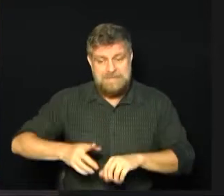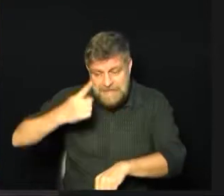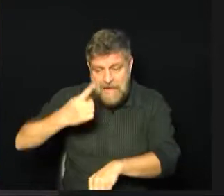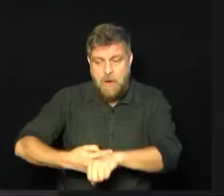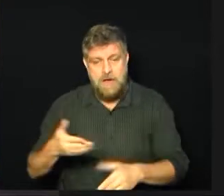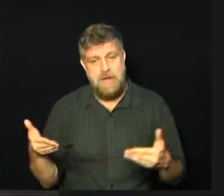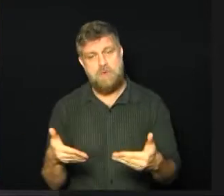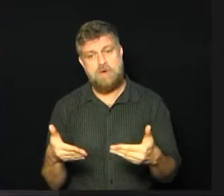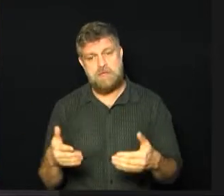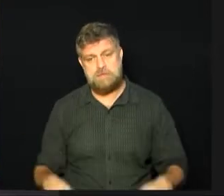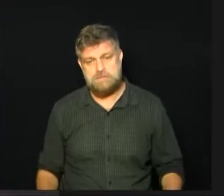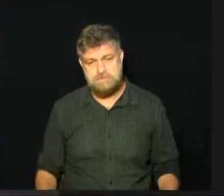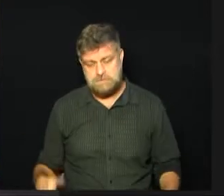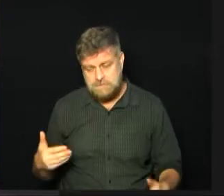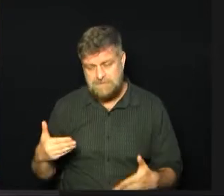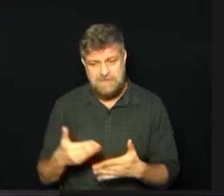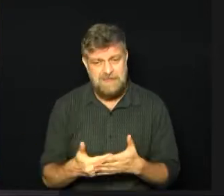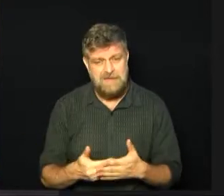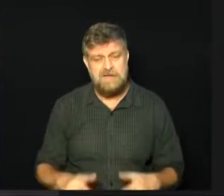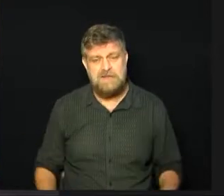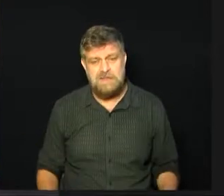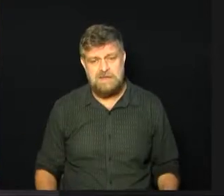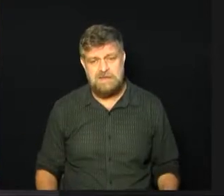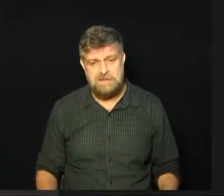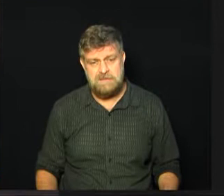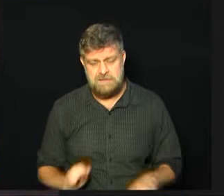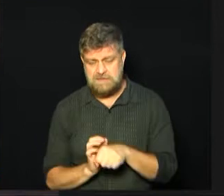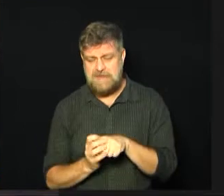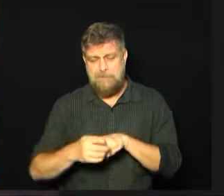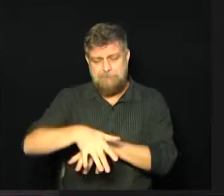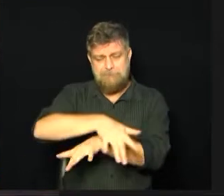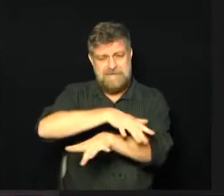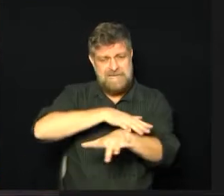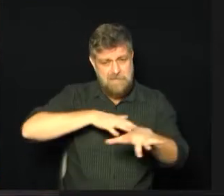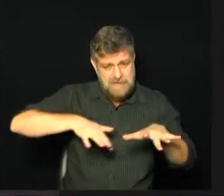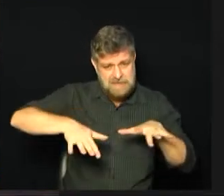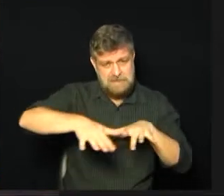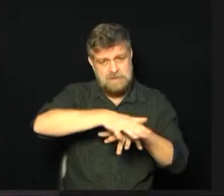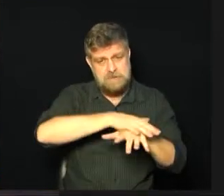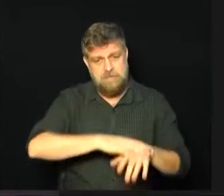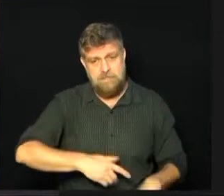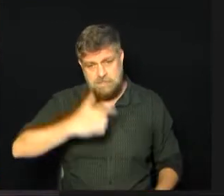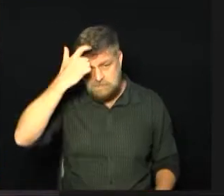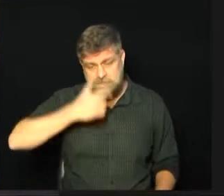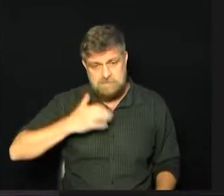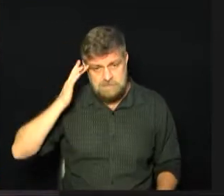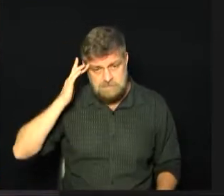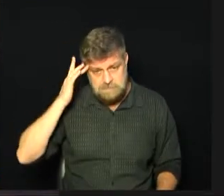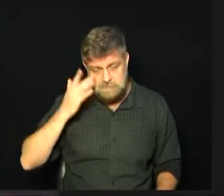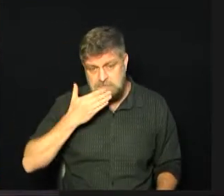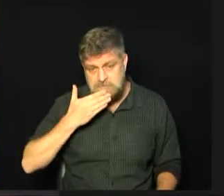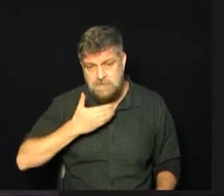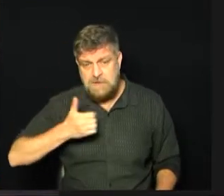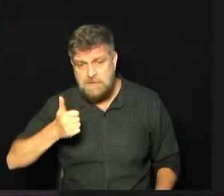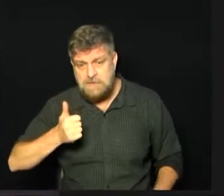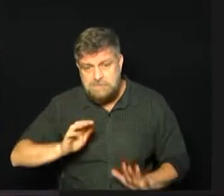pelo menos. Eu acho que nessa pandemia, eu acho que é sempre melhor a gente